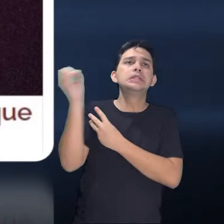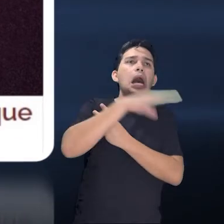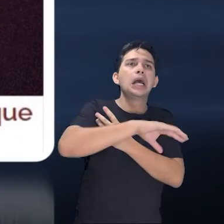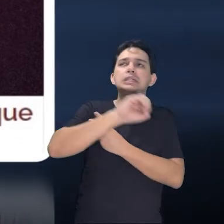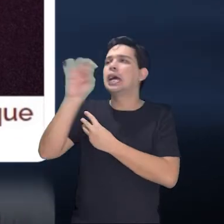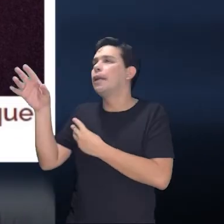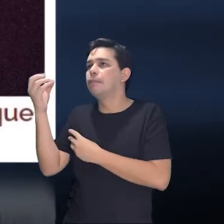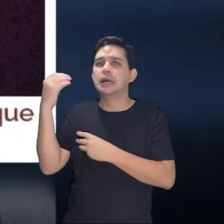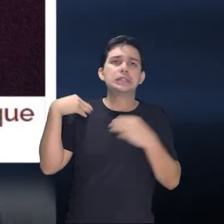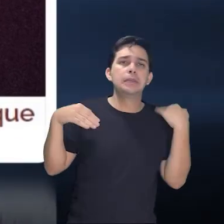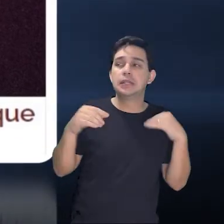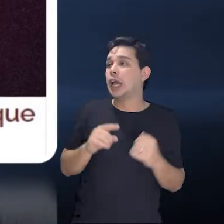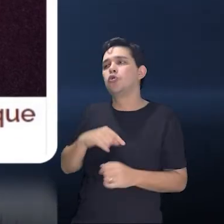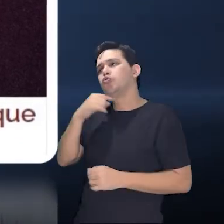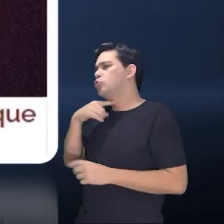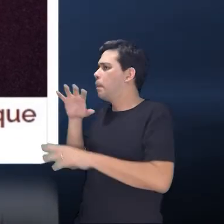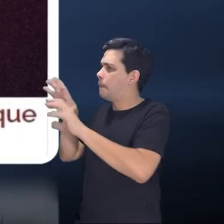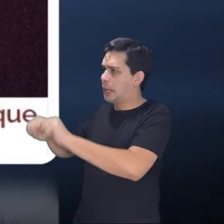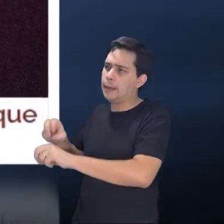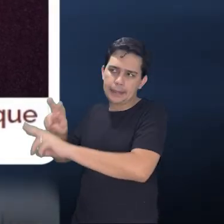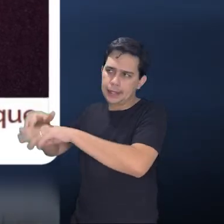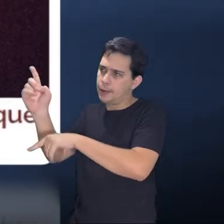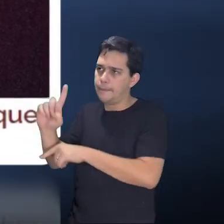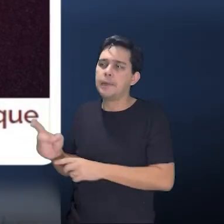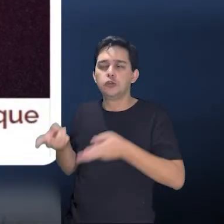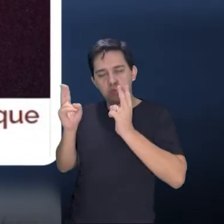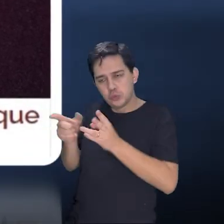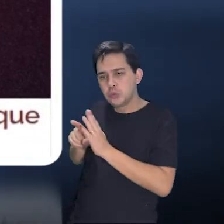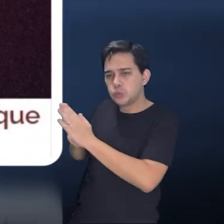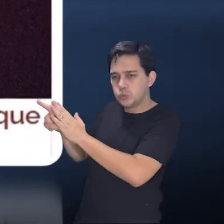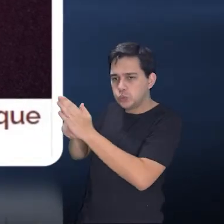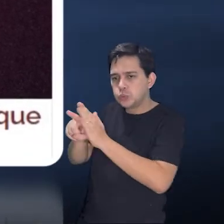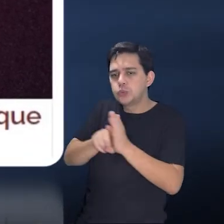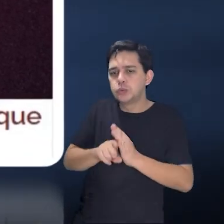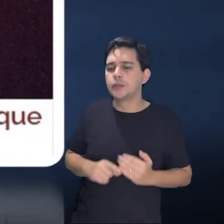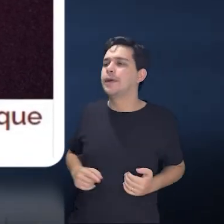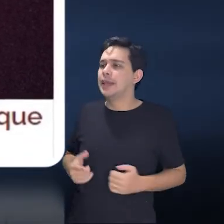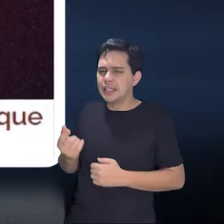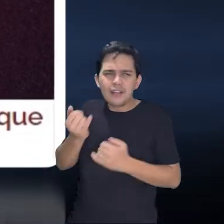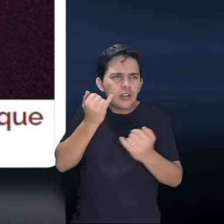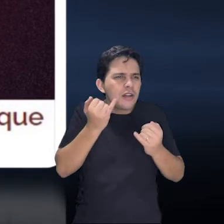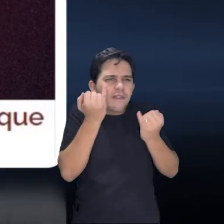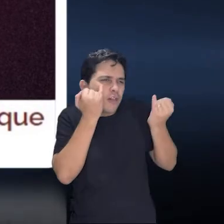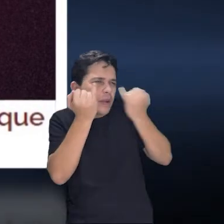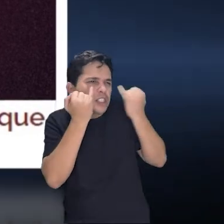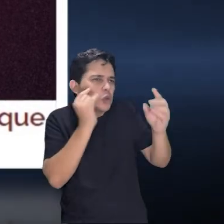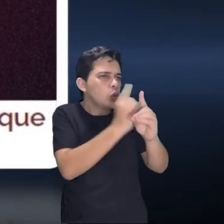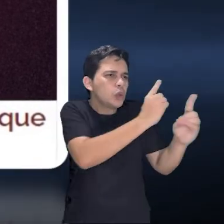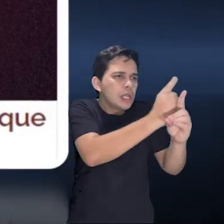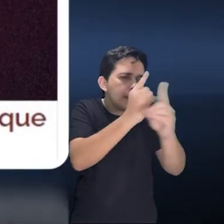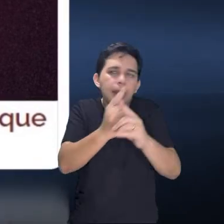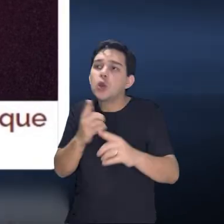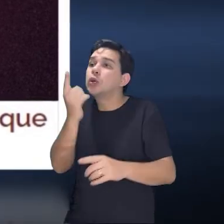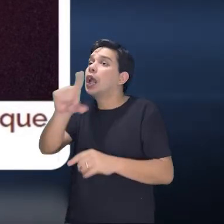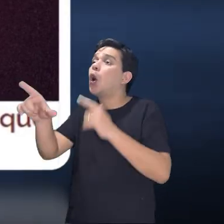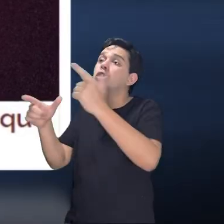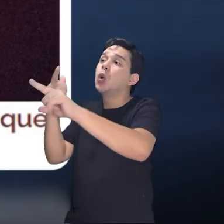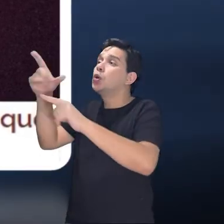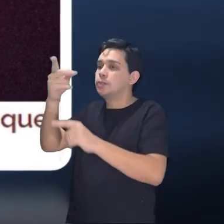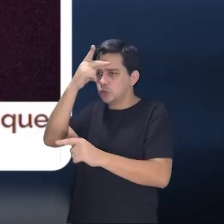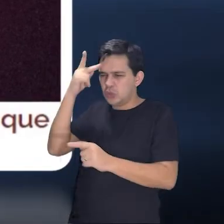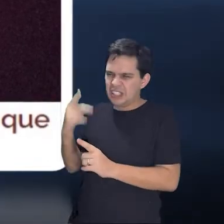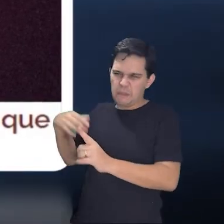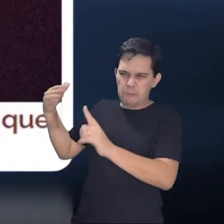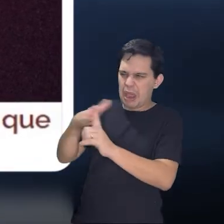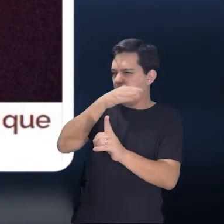até inclusive algumas informações de que a partir da busca e apreensão a gente possa identificar outros autores que participaram da tortura